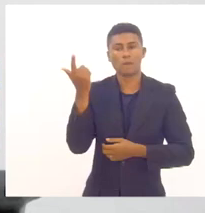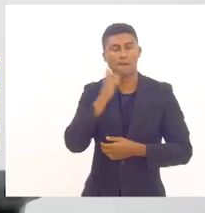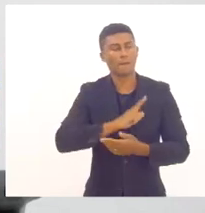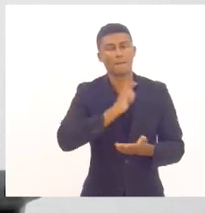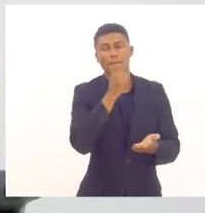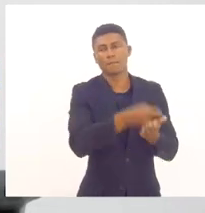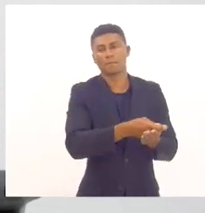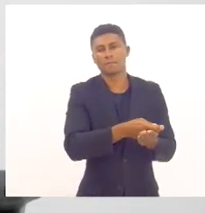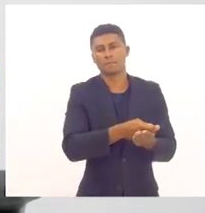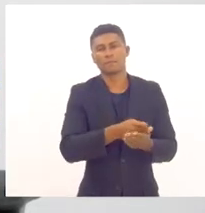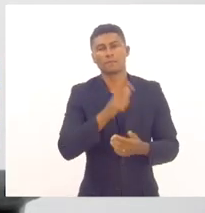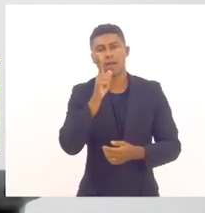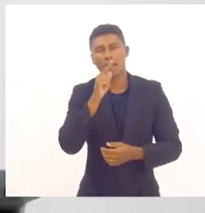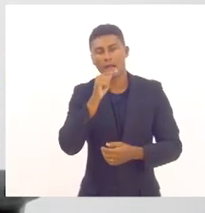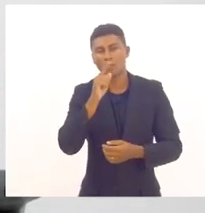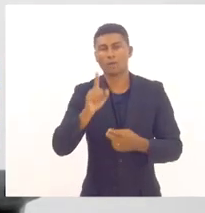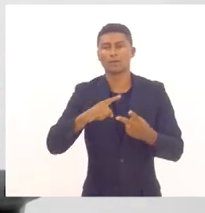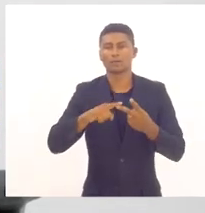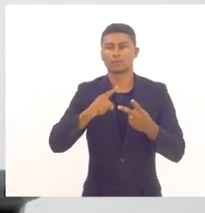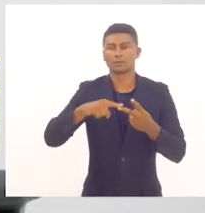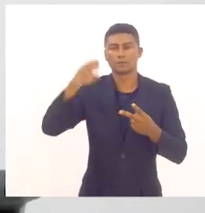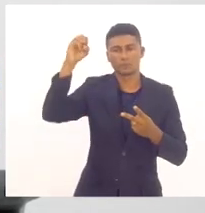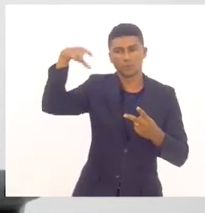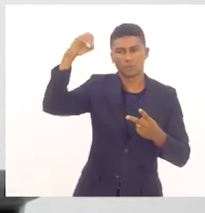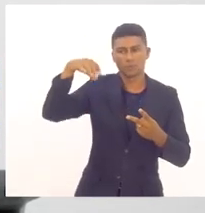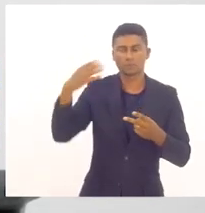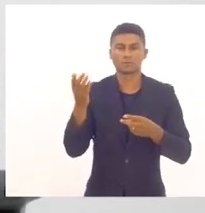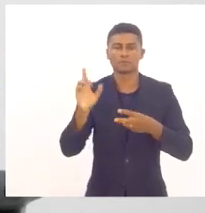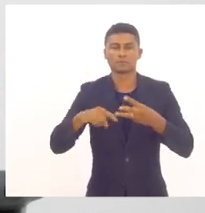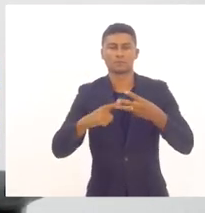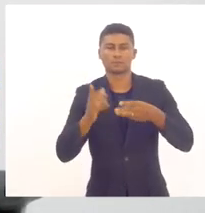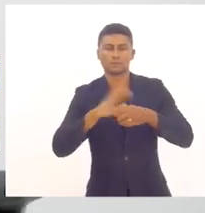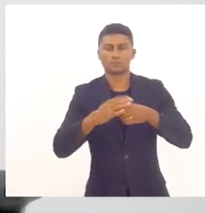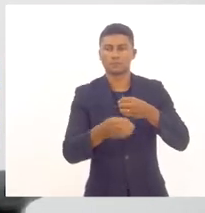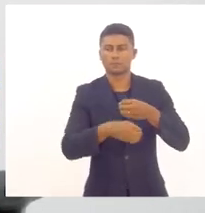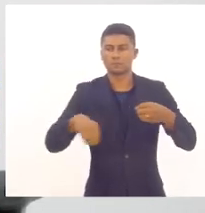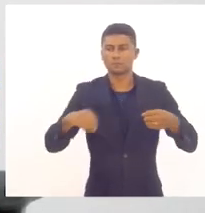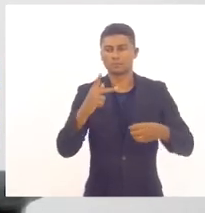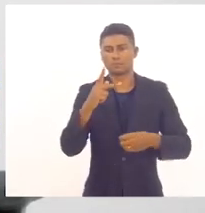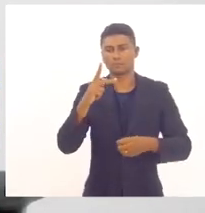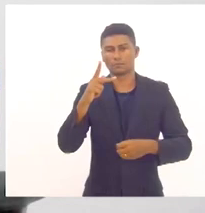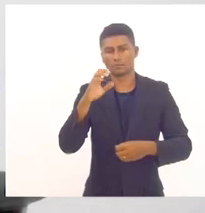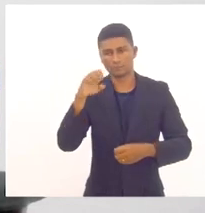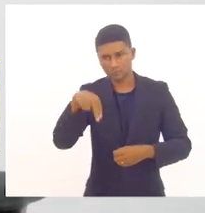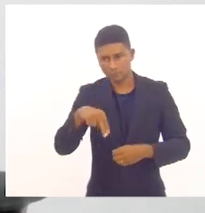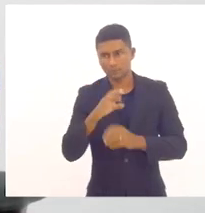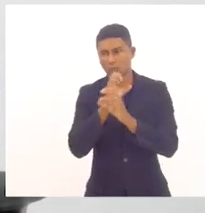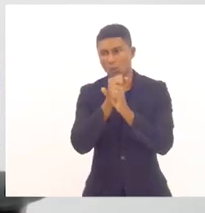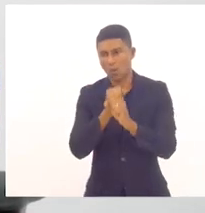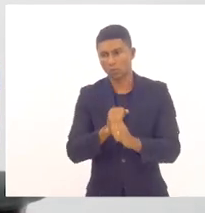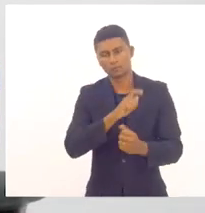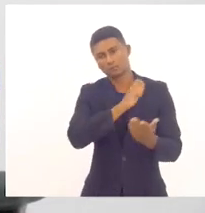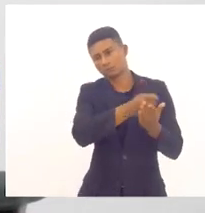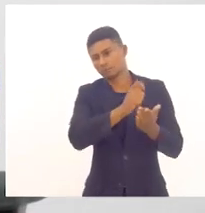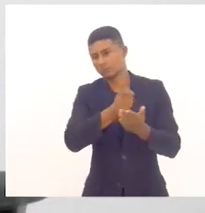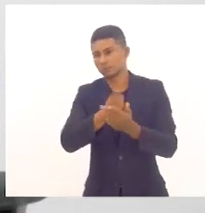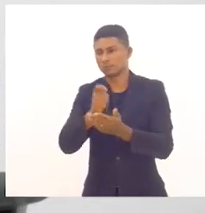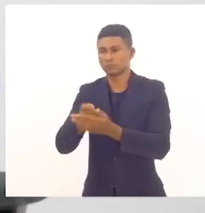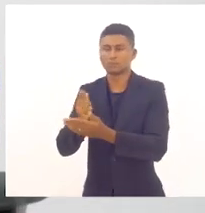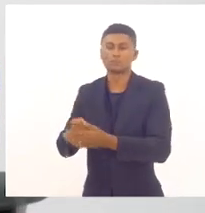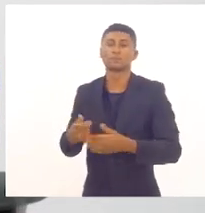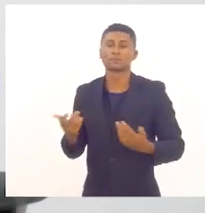e esgoto do IPCN. Beleza. IPCN era relevante, era o SOS Racismo, uma série de coisas que tinha, e lá eu